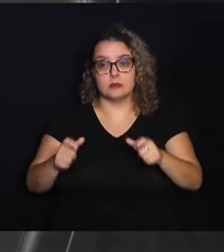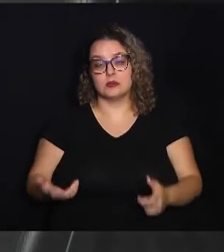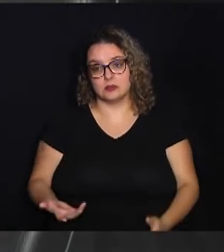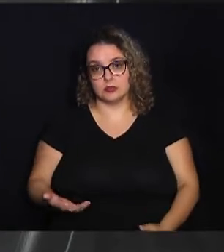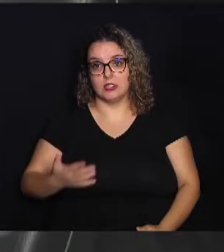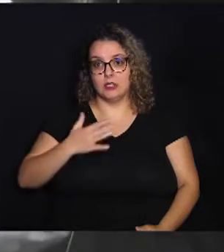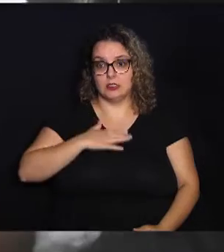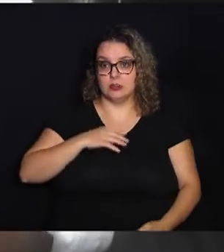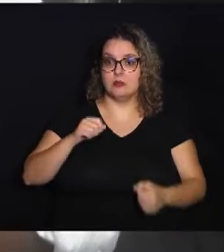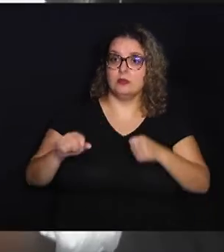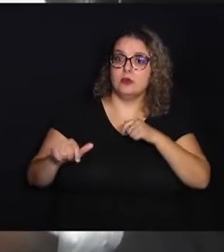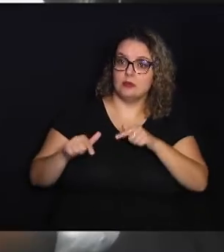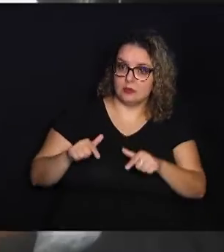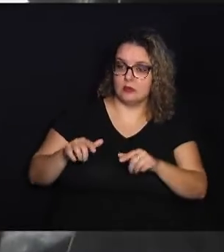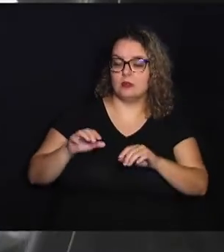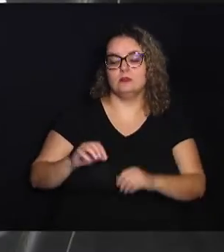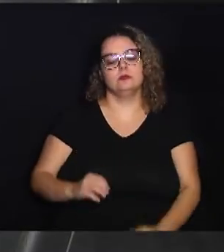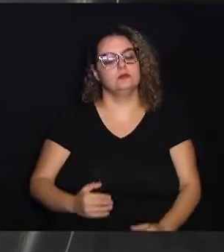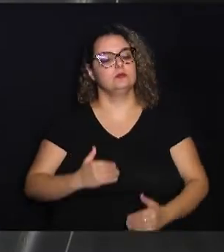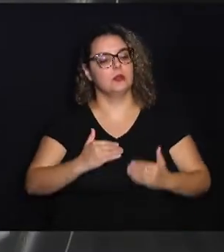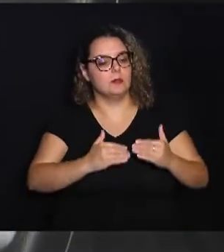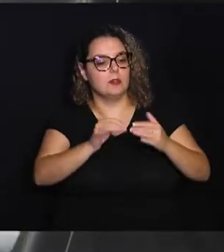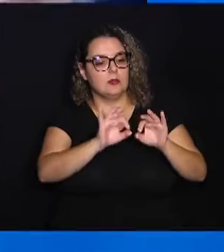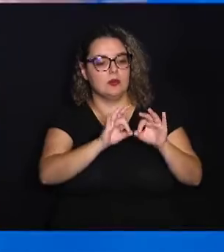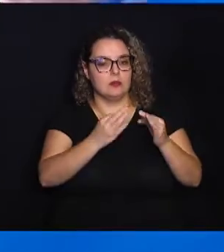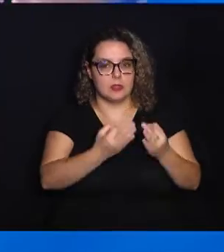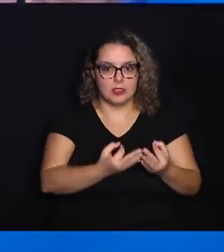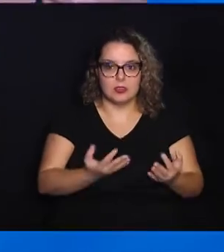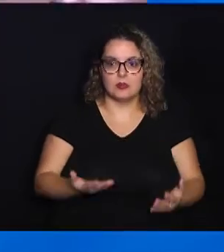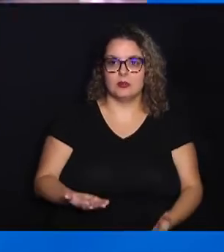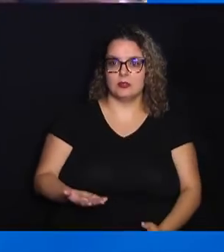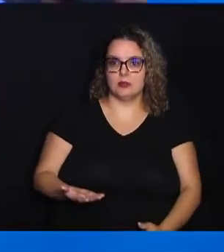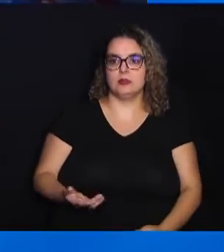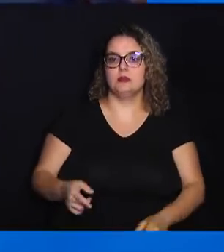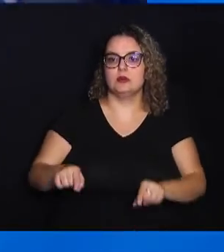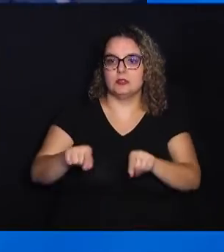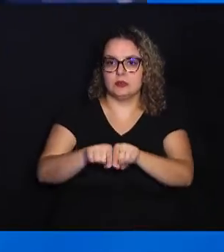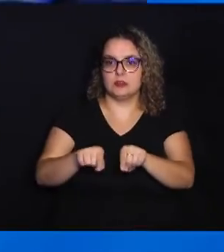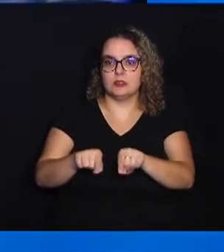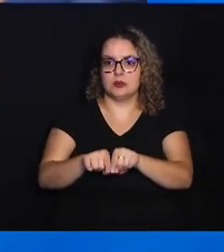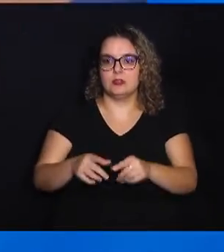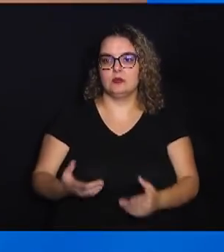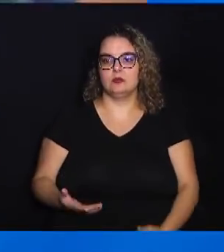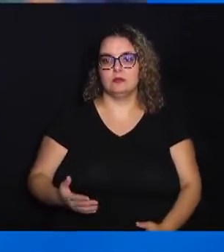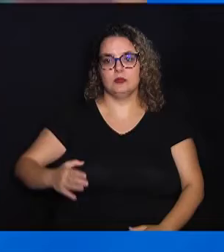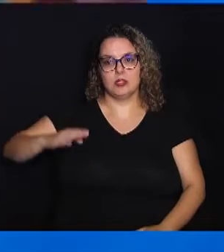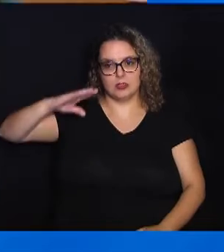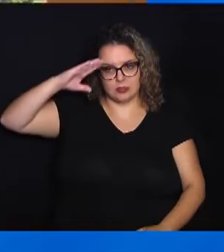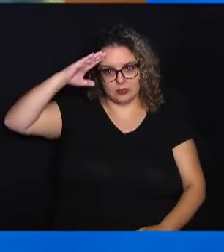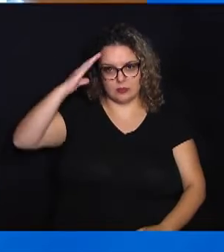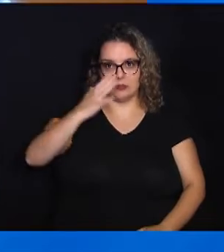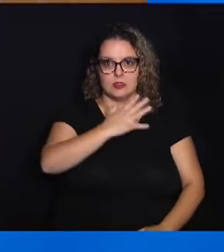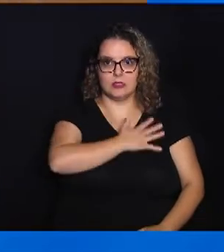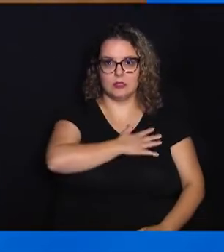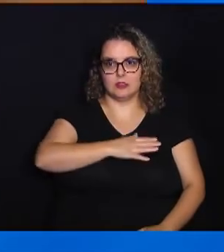minha formação familiar, da minha formação também militar, e principalmente